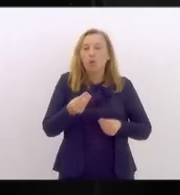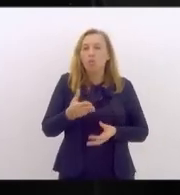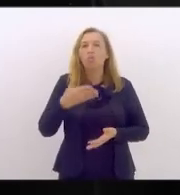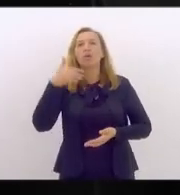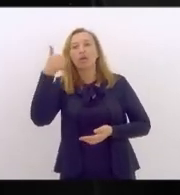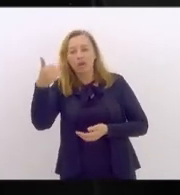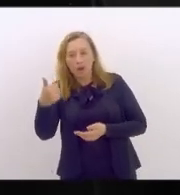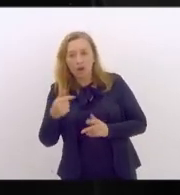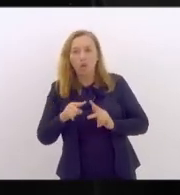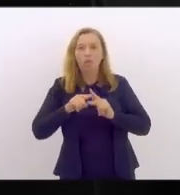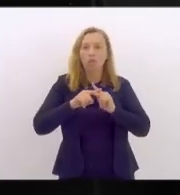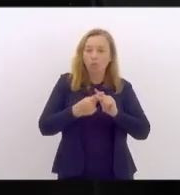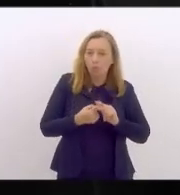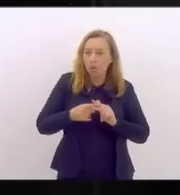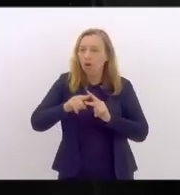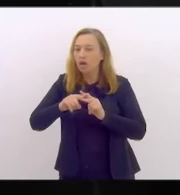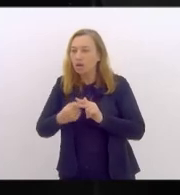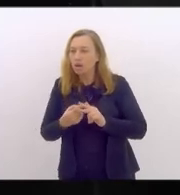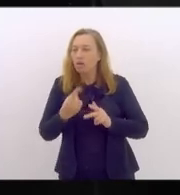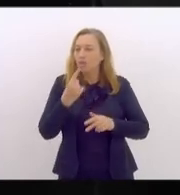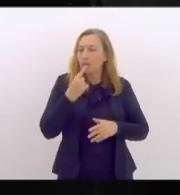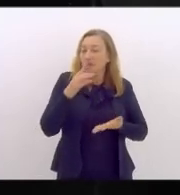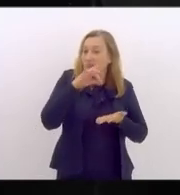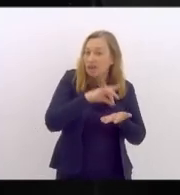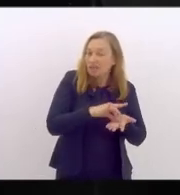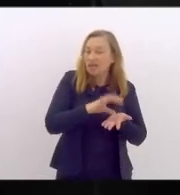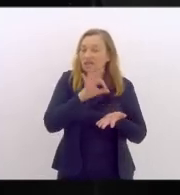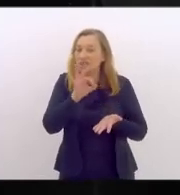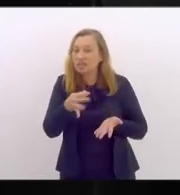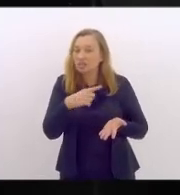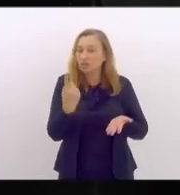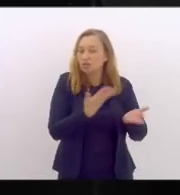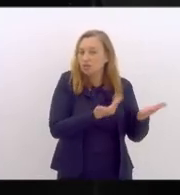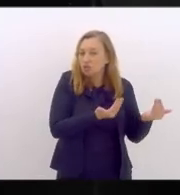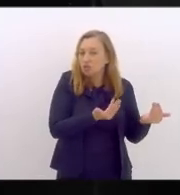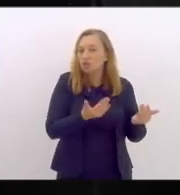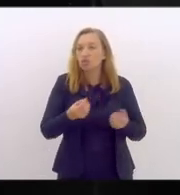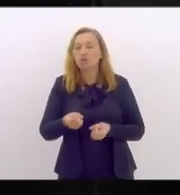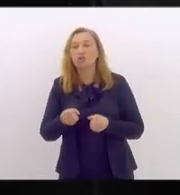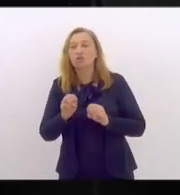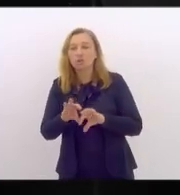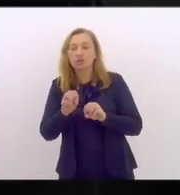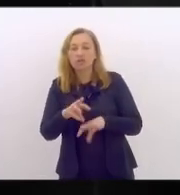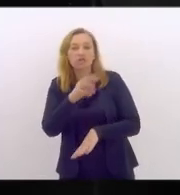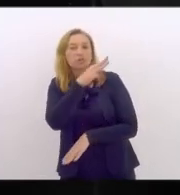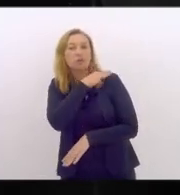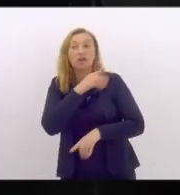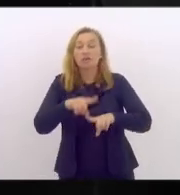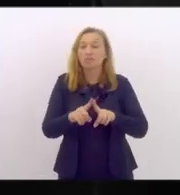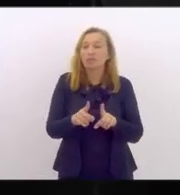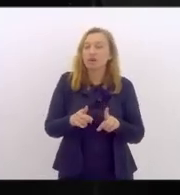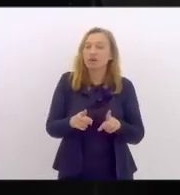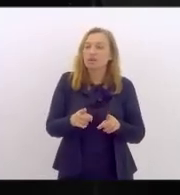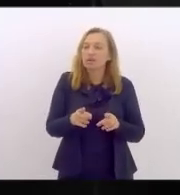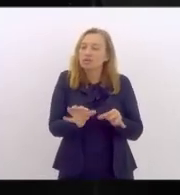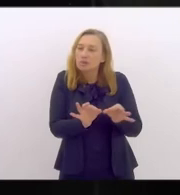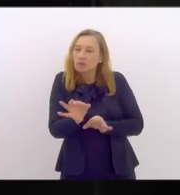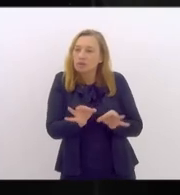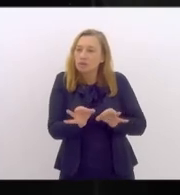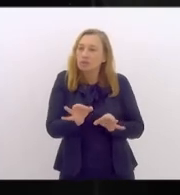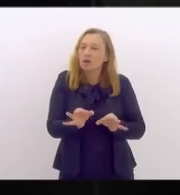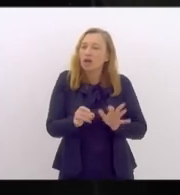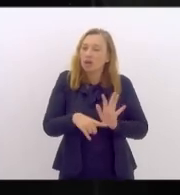aprimorar trazer mais para perto da realidade contemporânea dos nossos jovens o ensino médio não tenho dúvida mas a pequena-lo reduzido